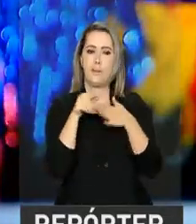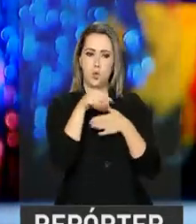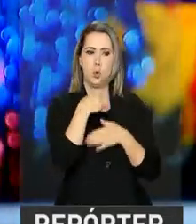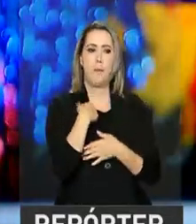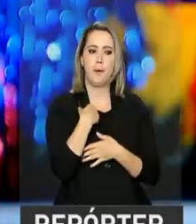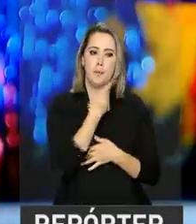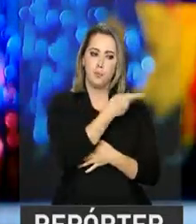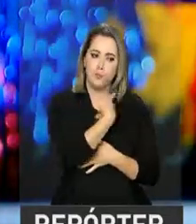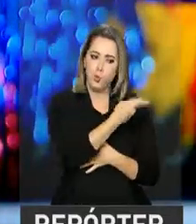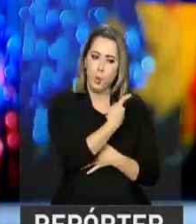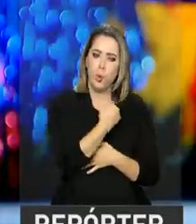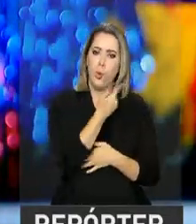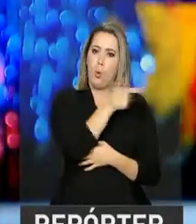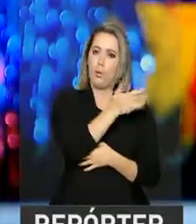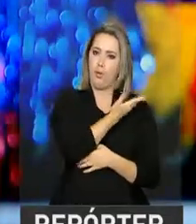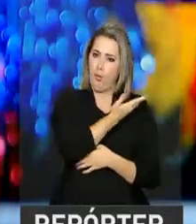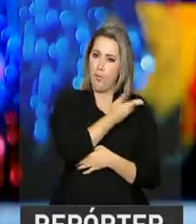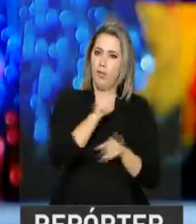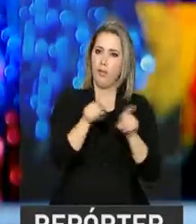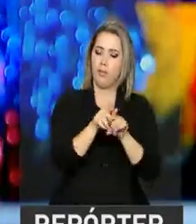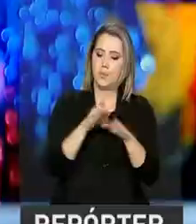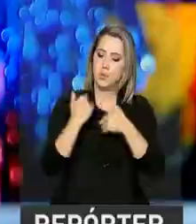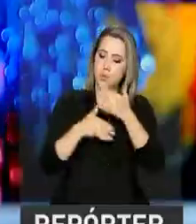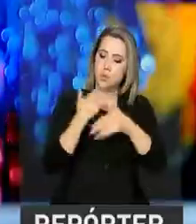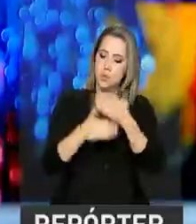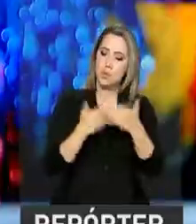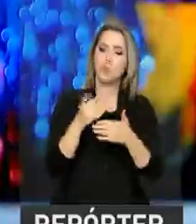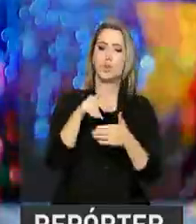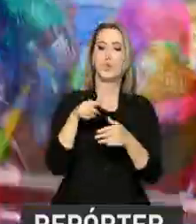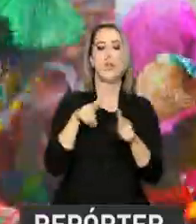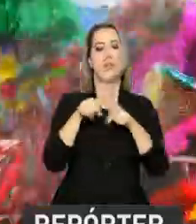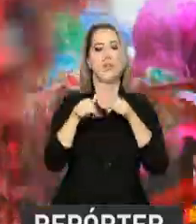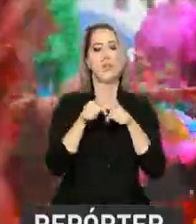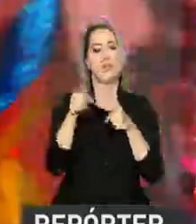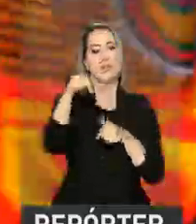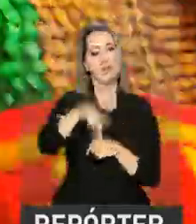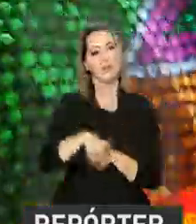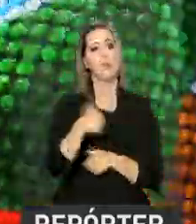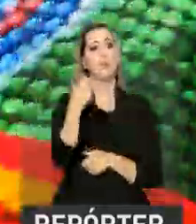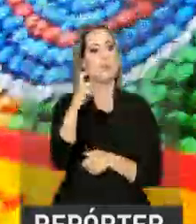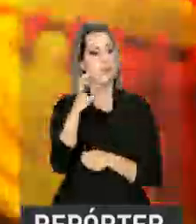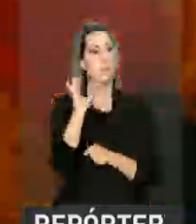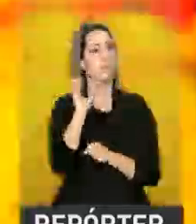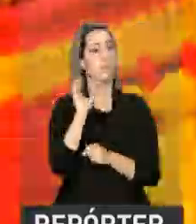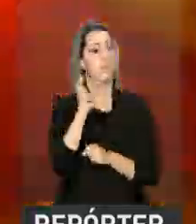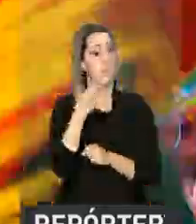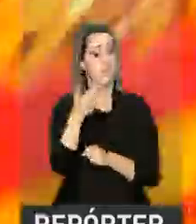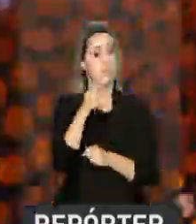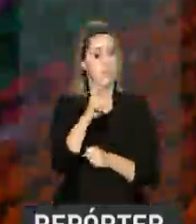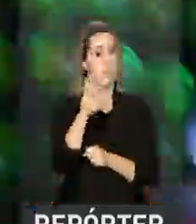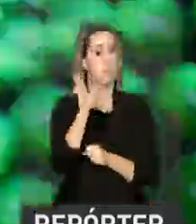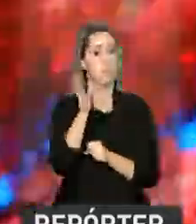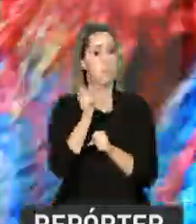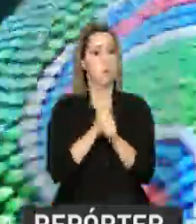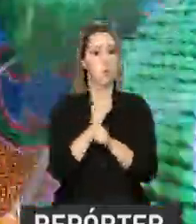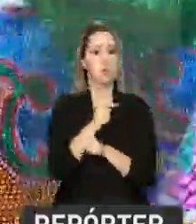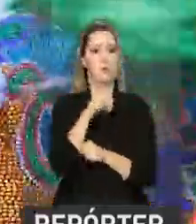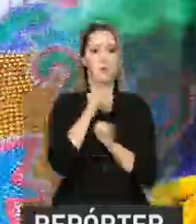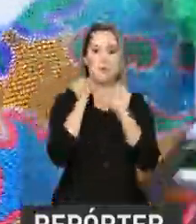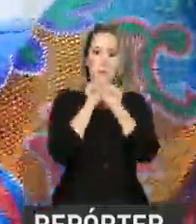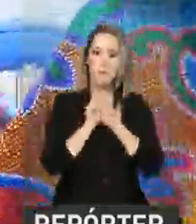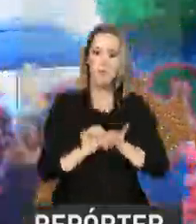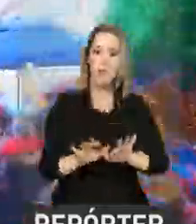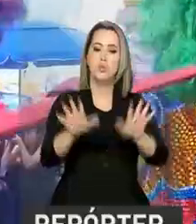outra menina a gente dar continuidade do maracatu. E eu estou há 15 anos. O maracatu rural se espalhou por todo o estado, mas tem